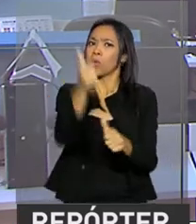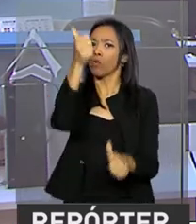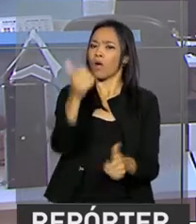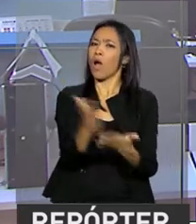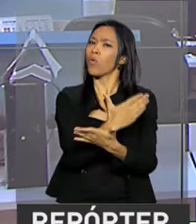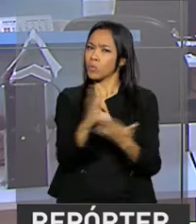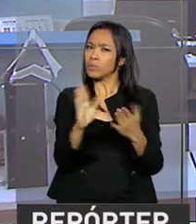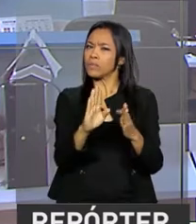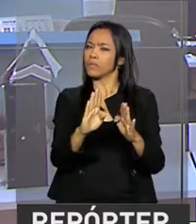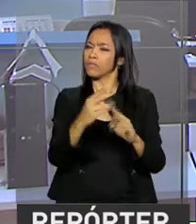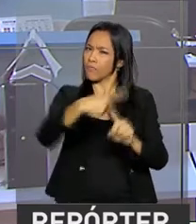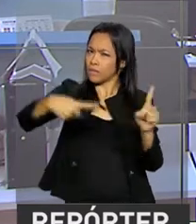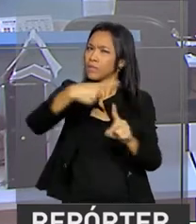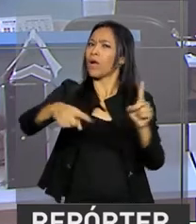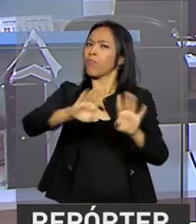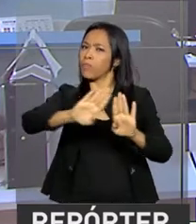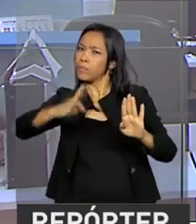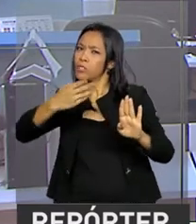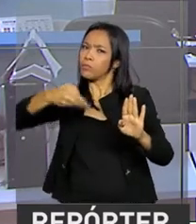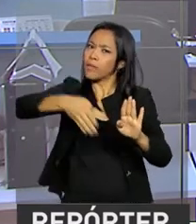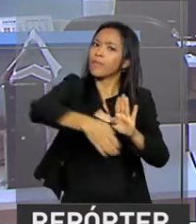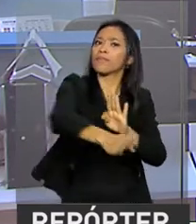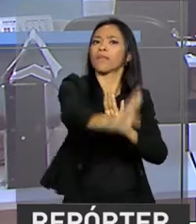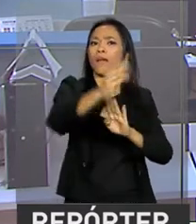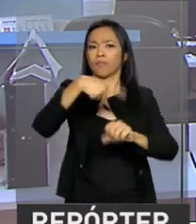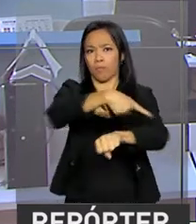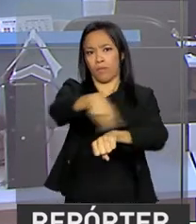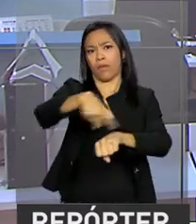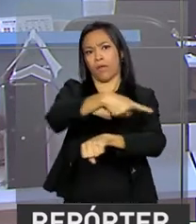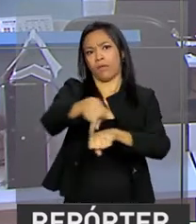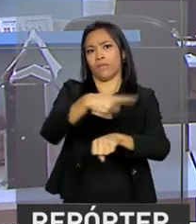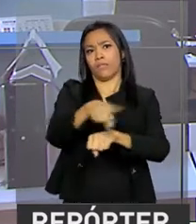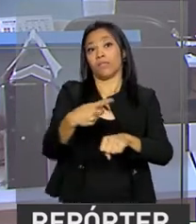abertura parcial. Em cerimônia de